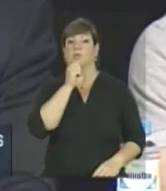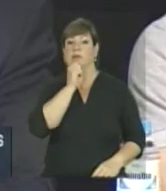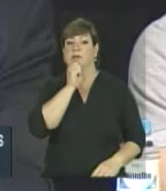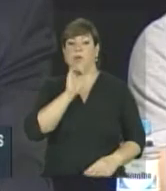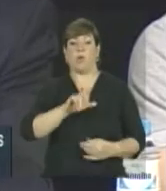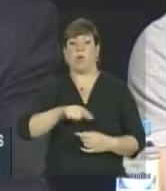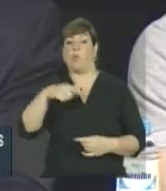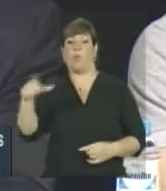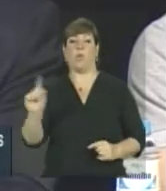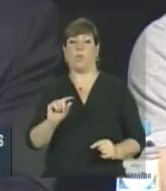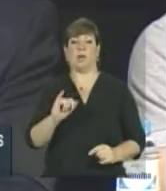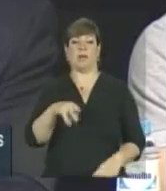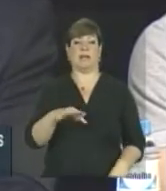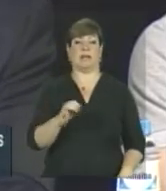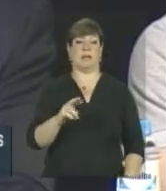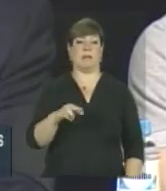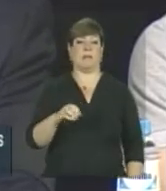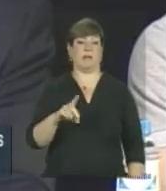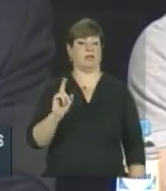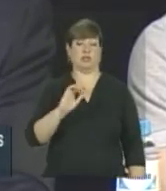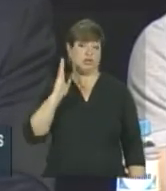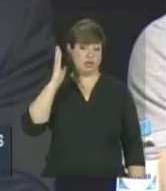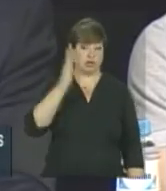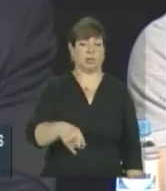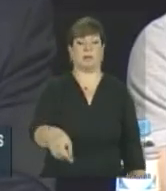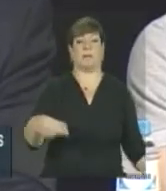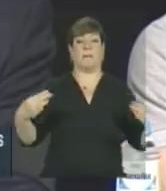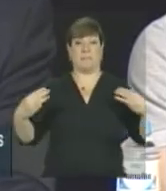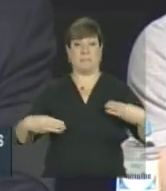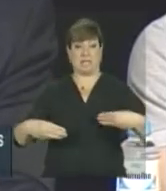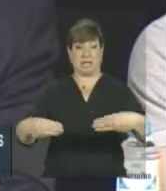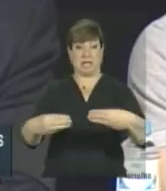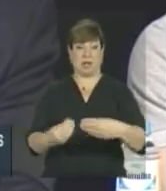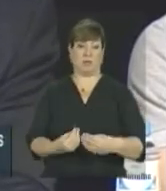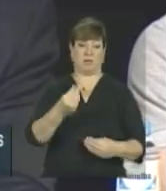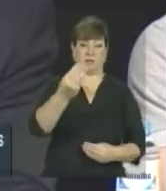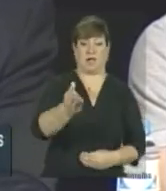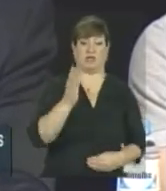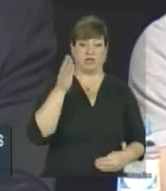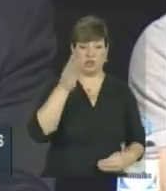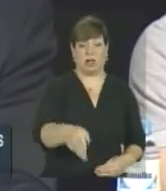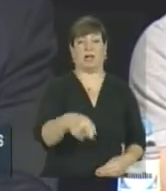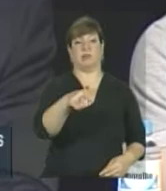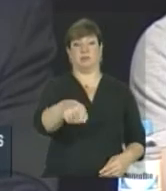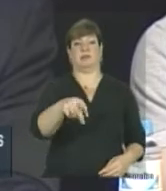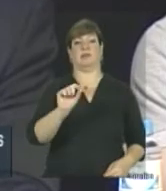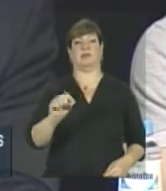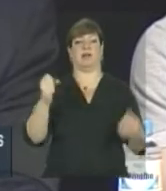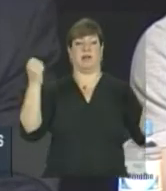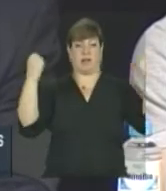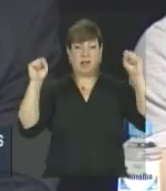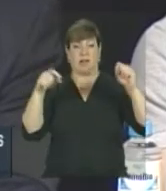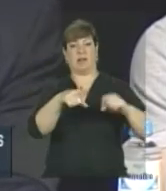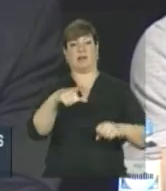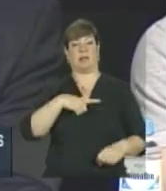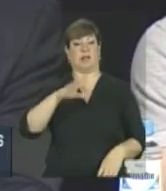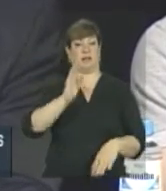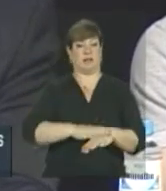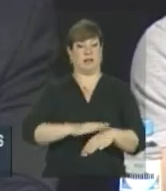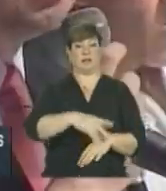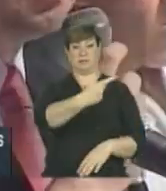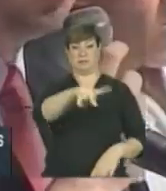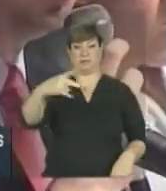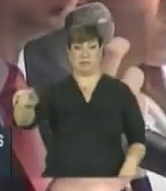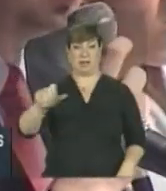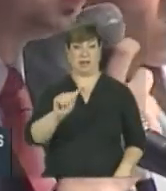vai diretamente do Ministério do Esporte ao atleta, que tem a responsabilidade de fazer o uso mais